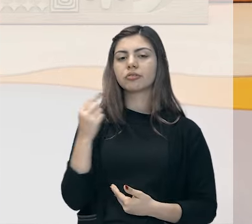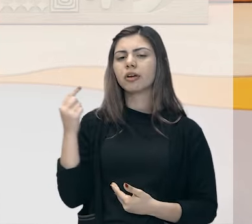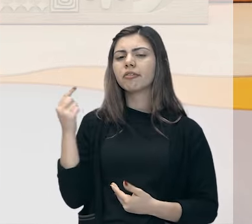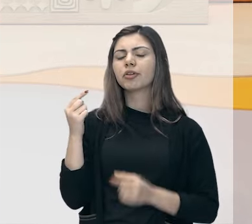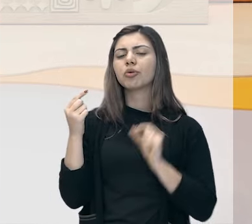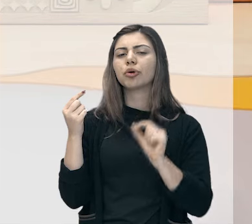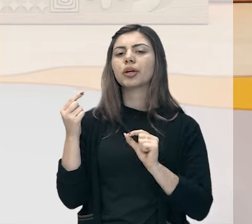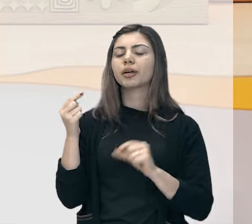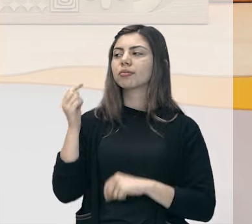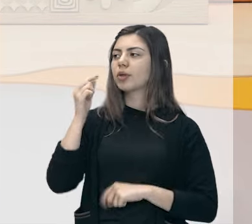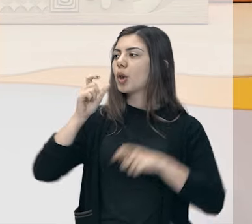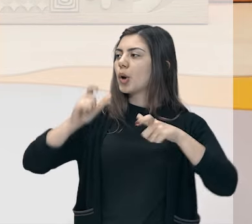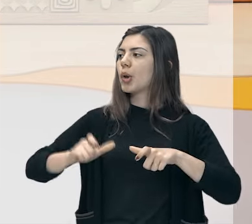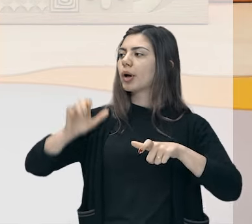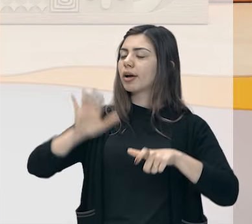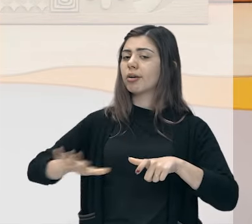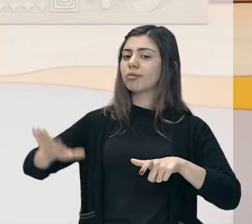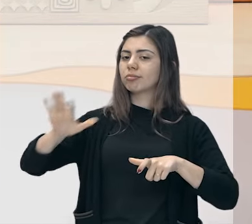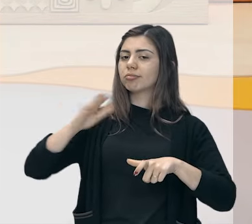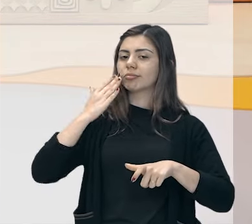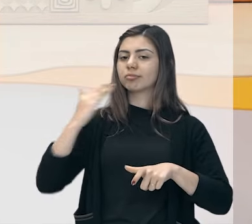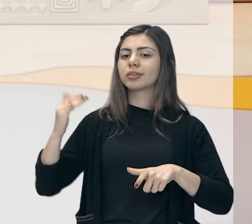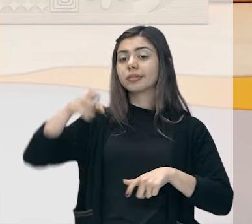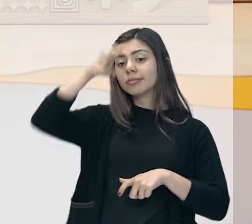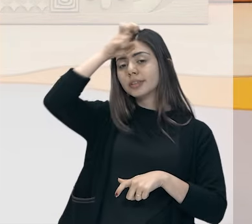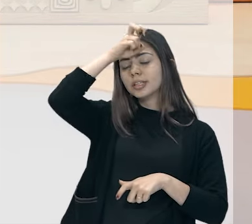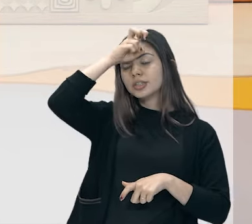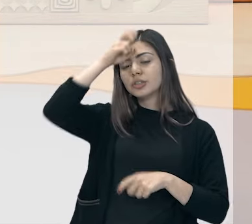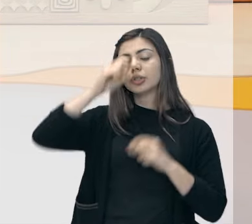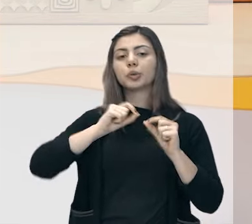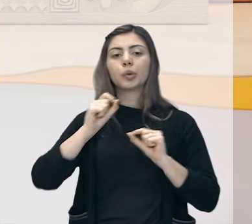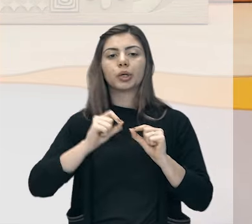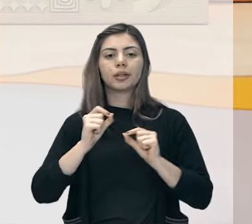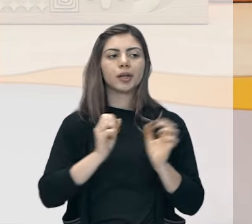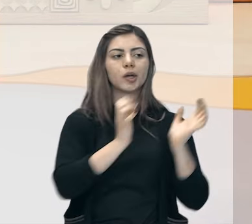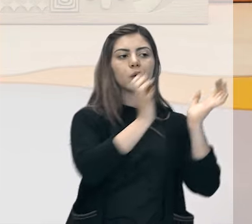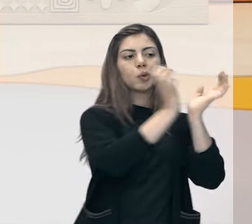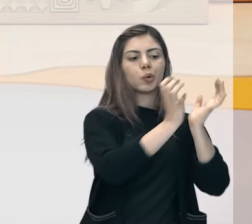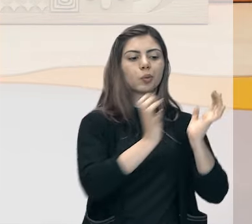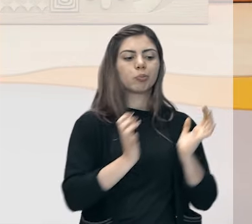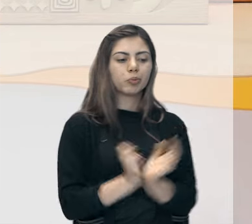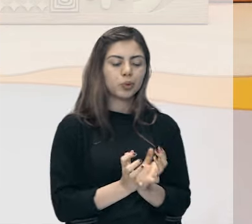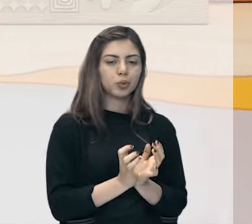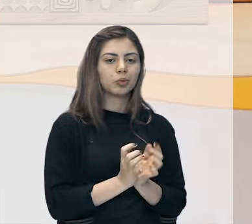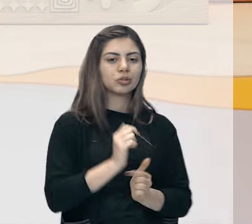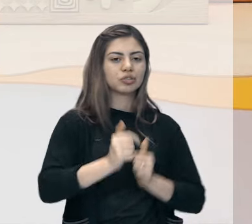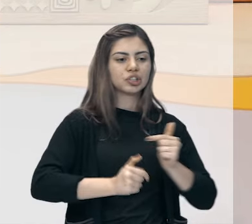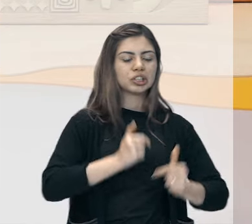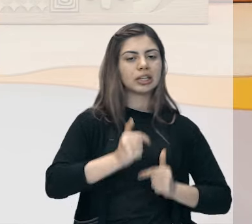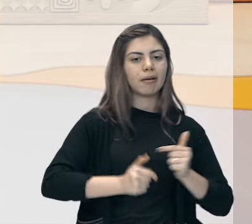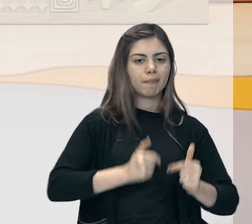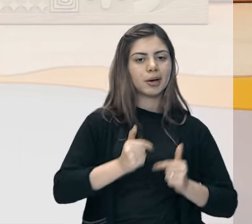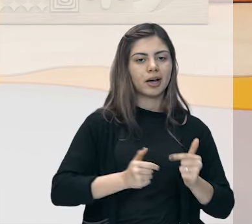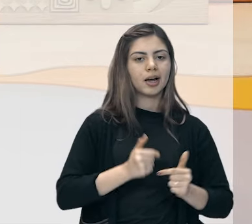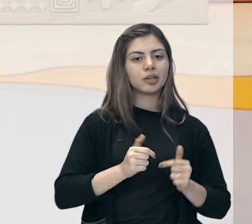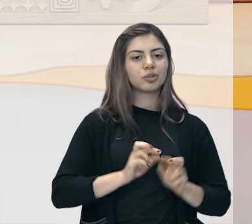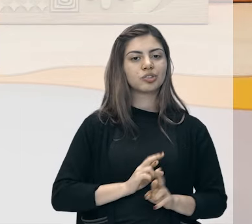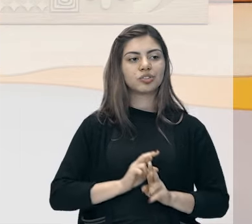a gente tem aí as relações de trabalho já começando a se distanciar, a se diferenciarem um pouco das relações de trabalho